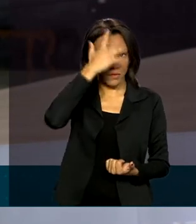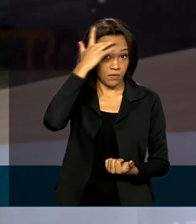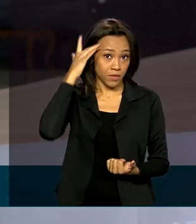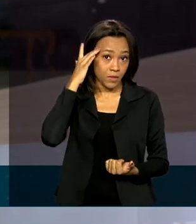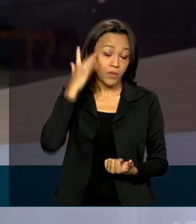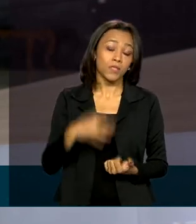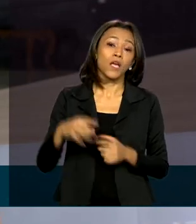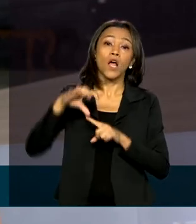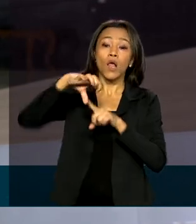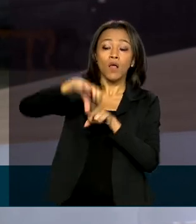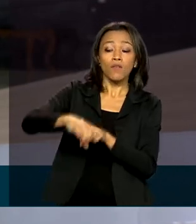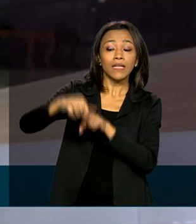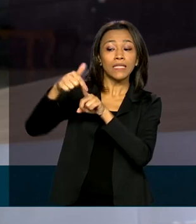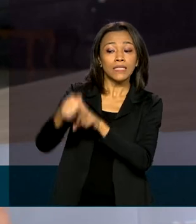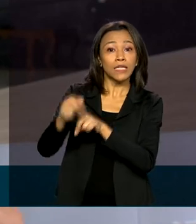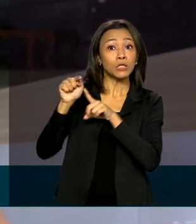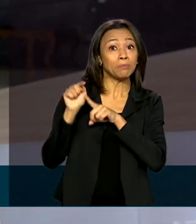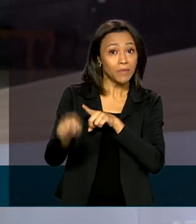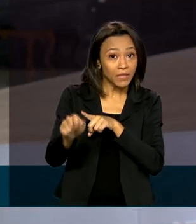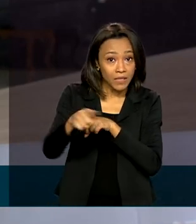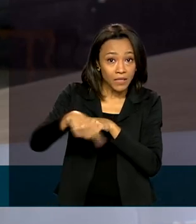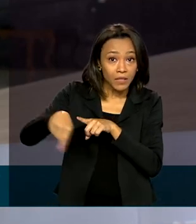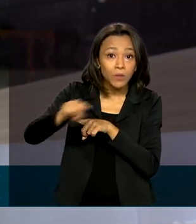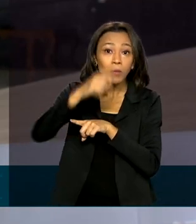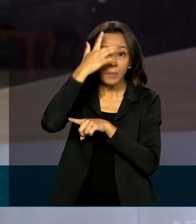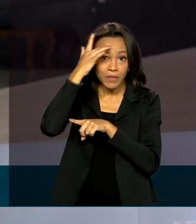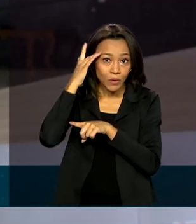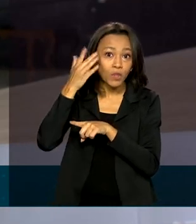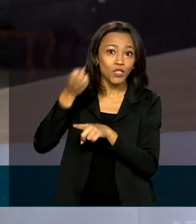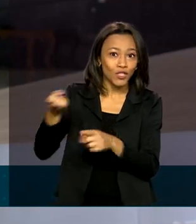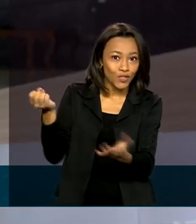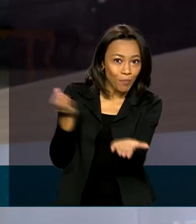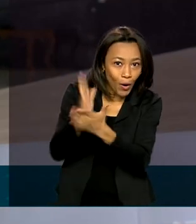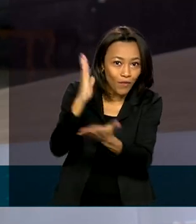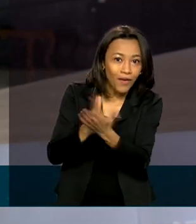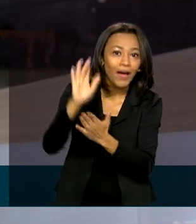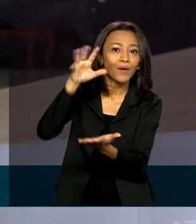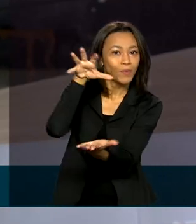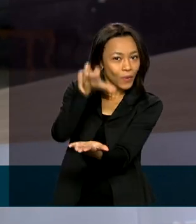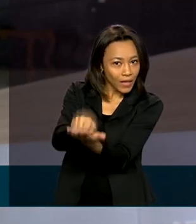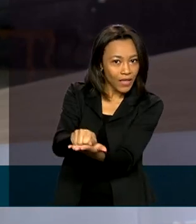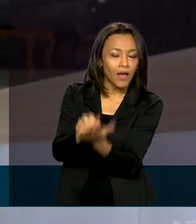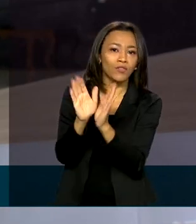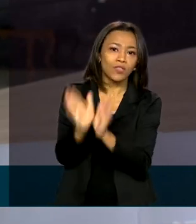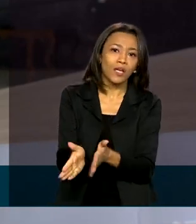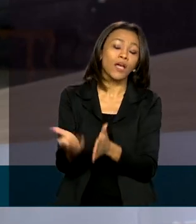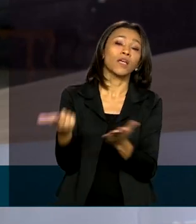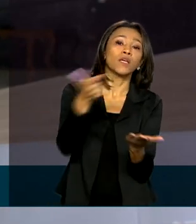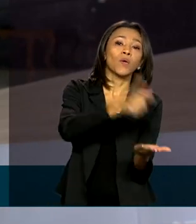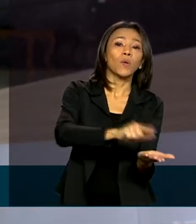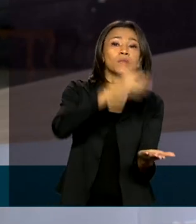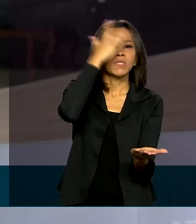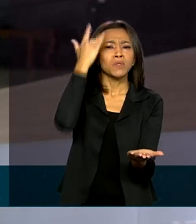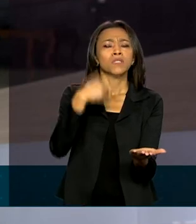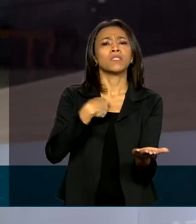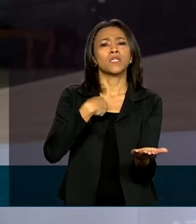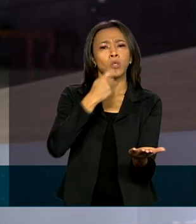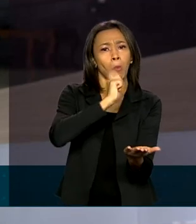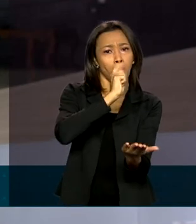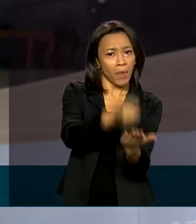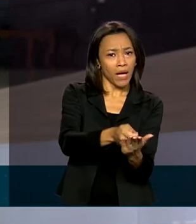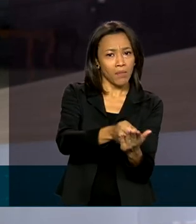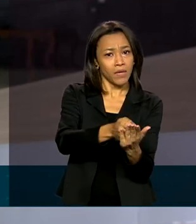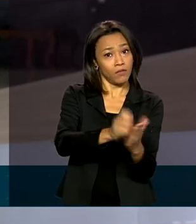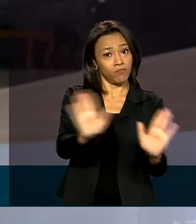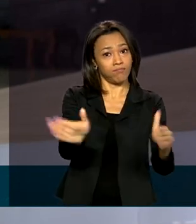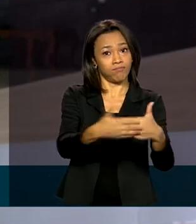elas 97 mil estão aí no grupo de novos aprovados ou pessoas que tiveram também o pagamento suspenso os